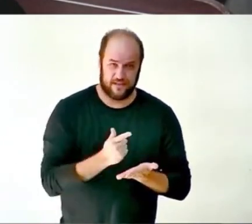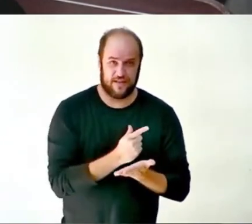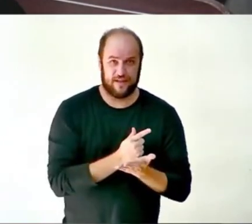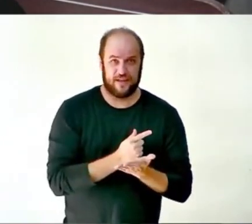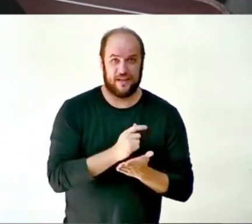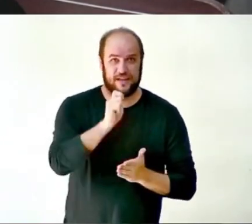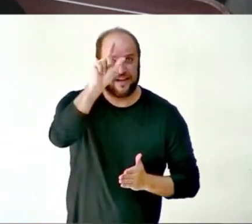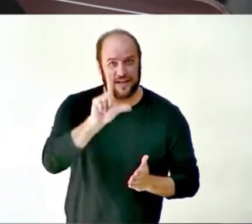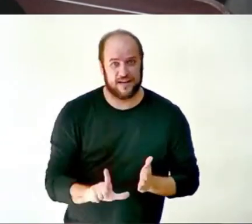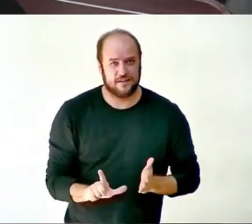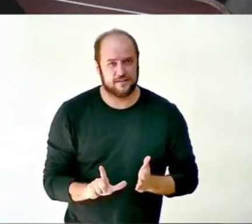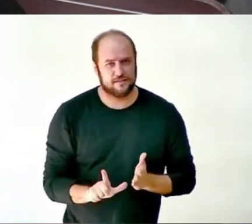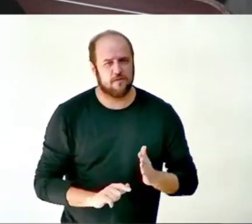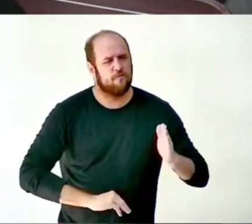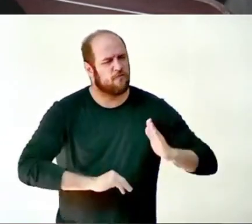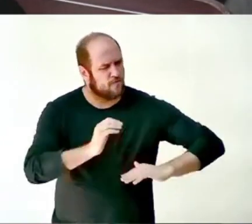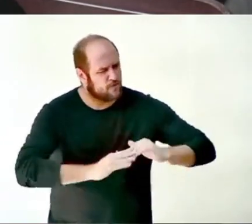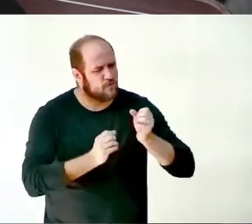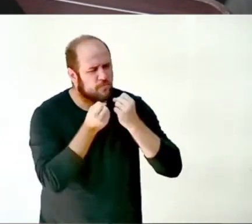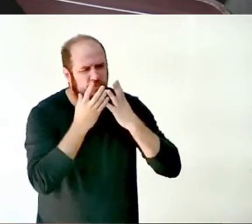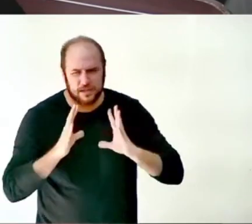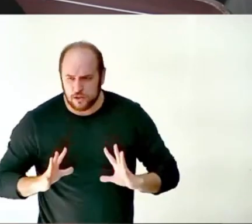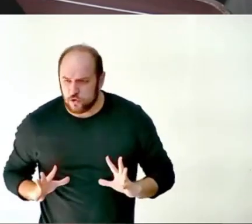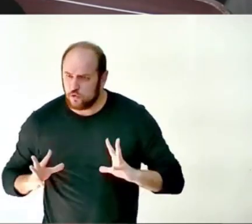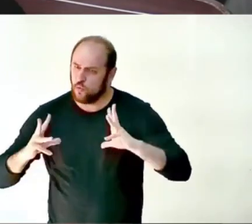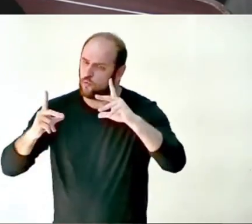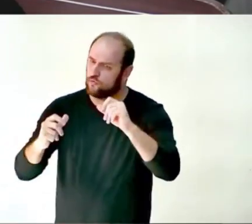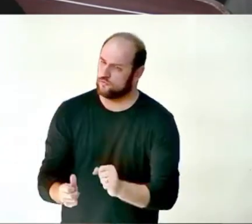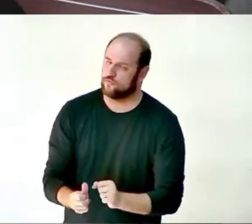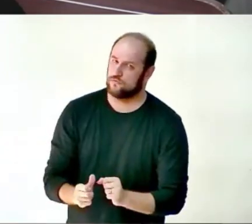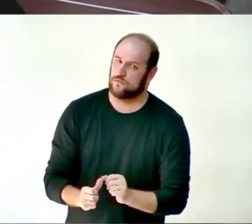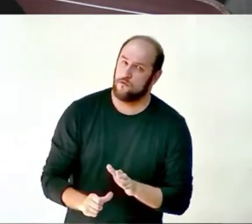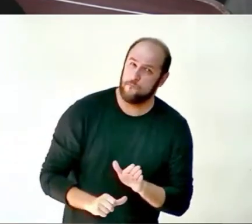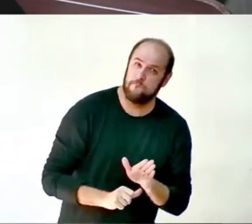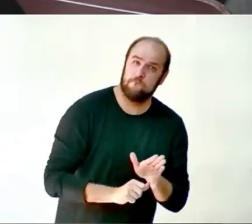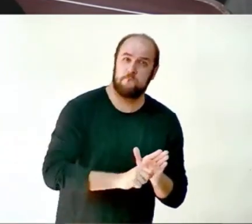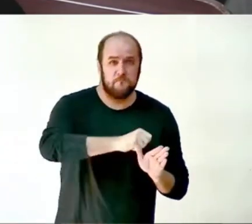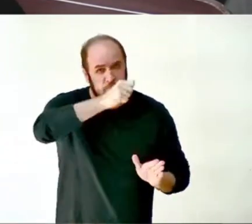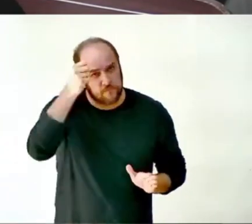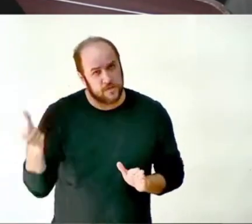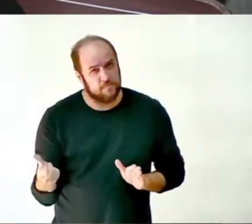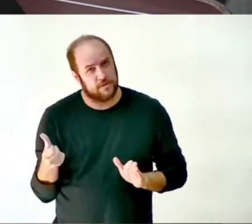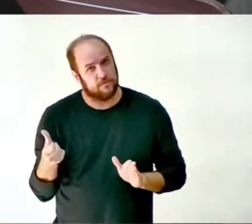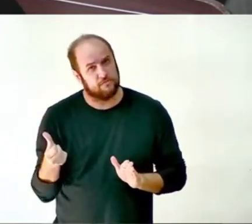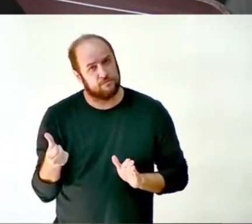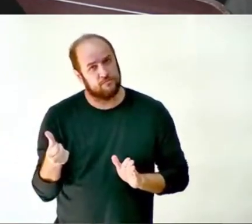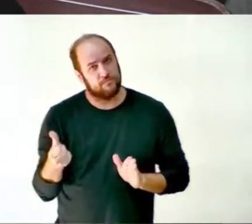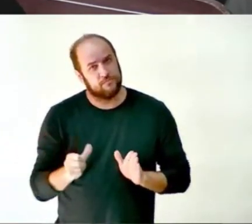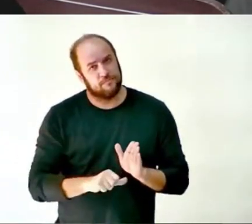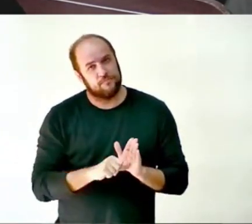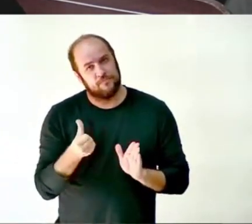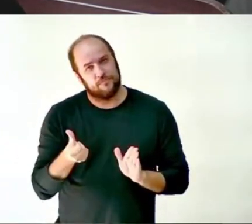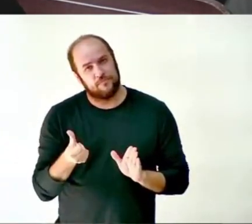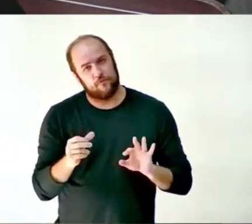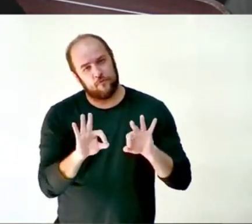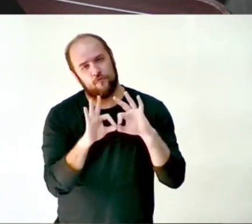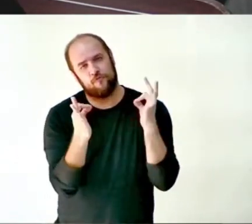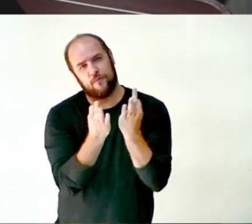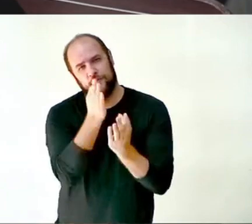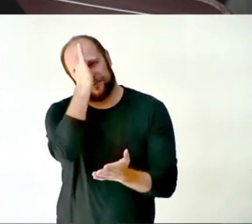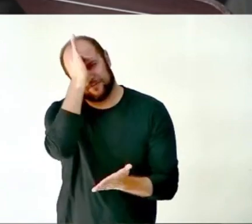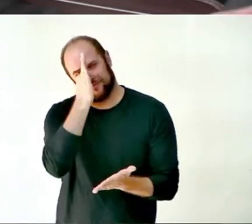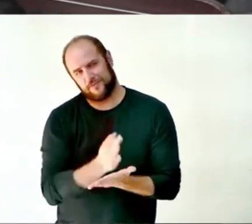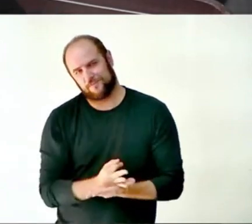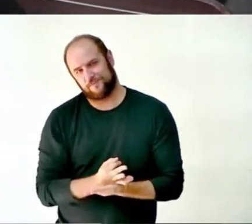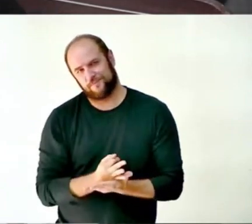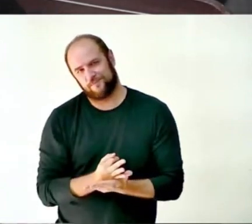bem a todos, mas primeiramente, não exclusivamente, primeiramente, antes de tudo, aos da família da fé.